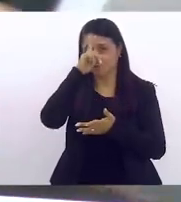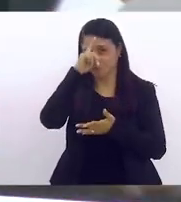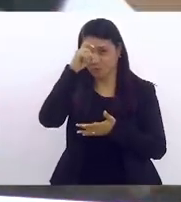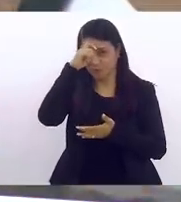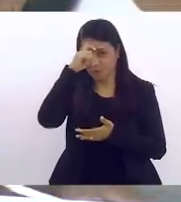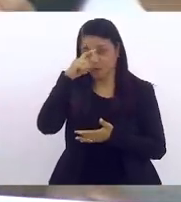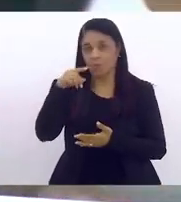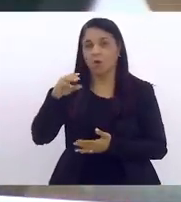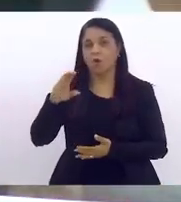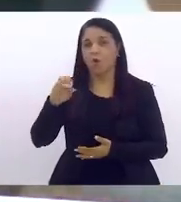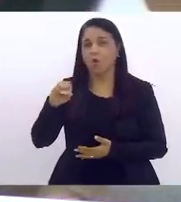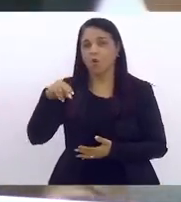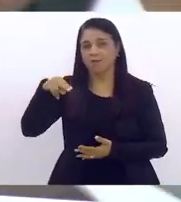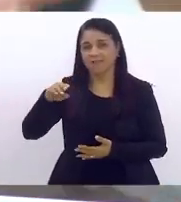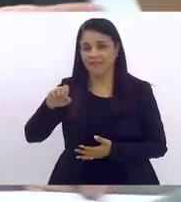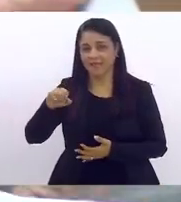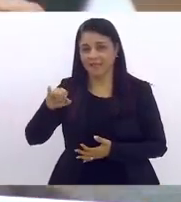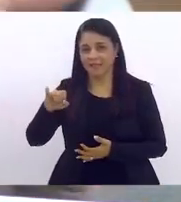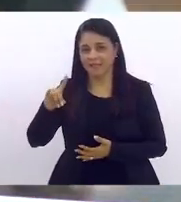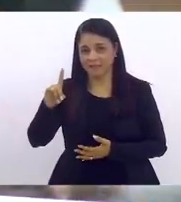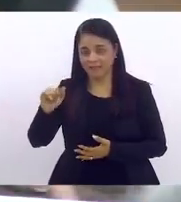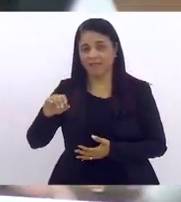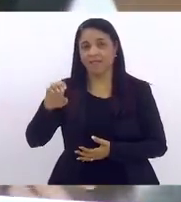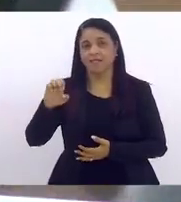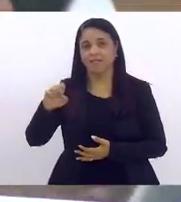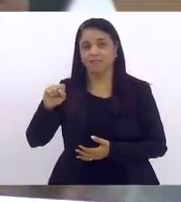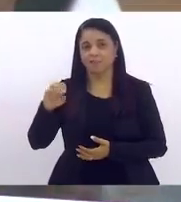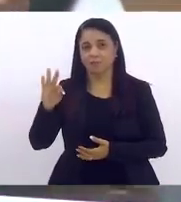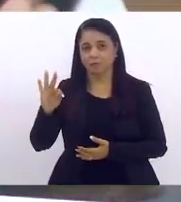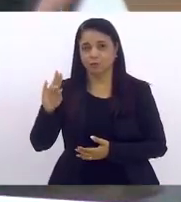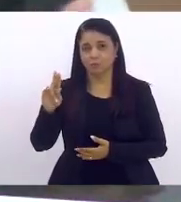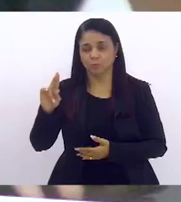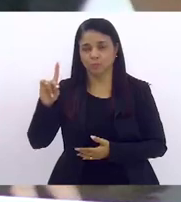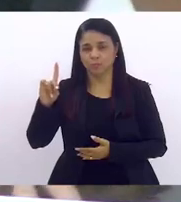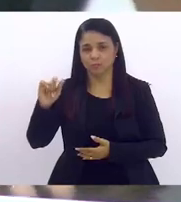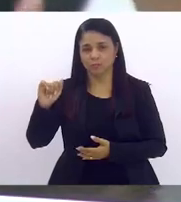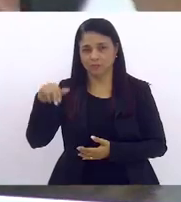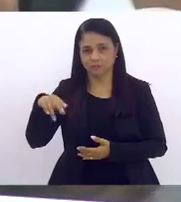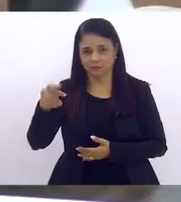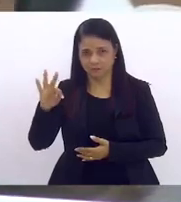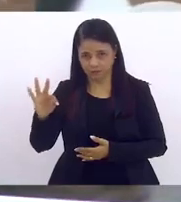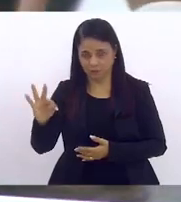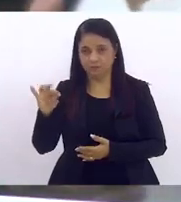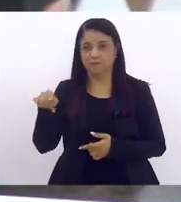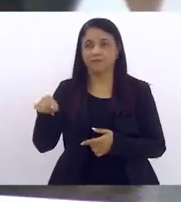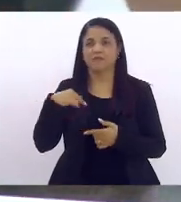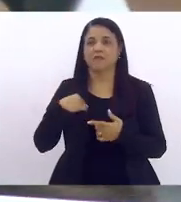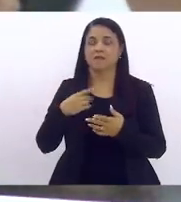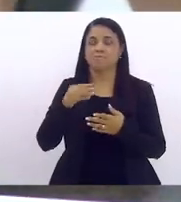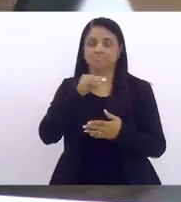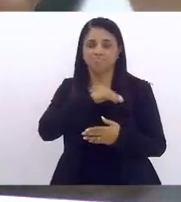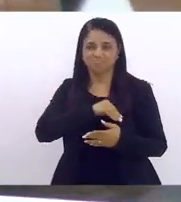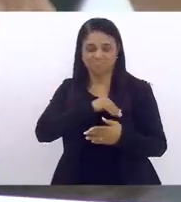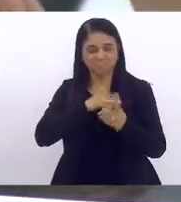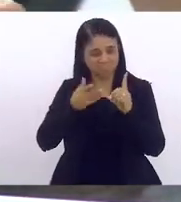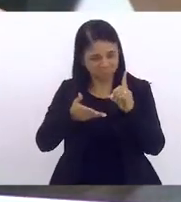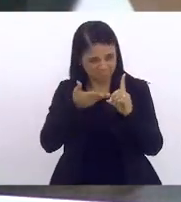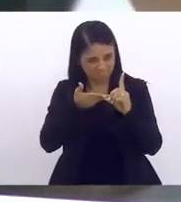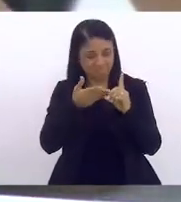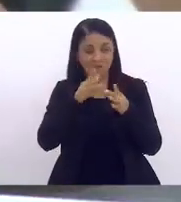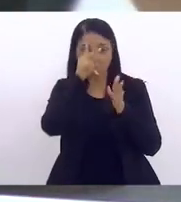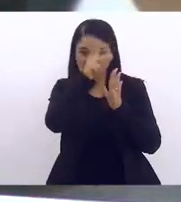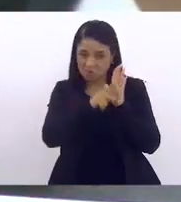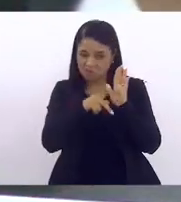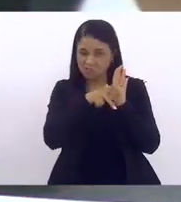Maternidade Luneida e Studart, onde vamos ter doulas atuando e de forma remunerada. Eu espero que seja um projeto que